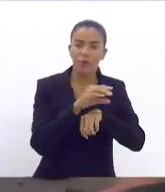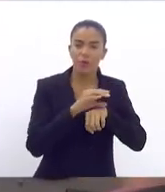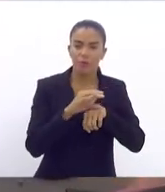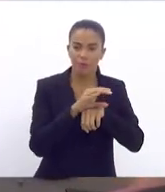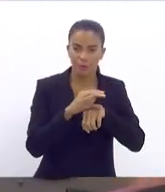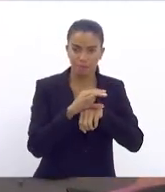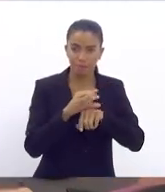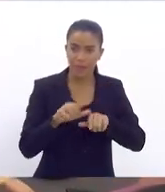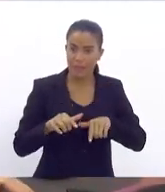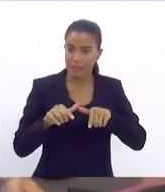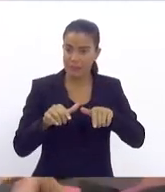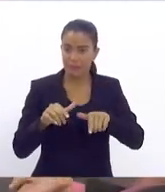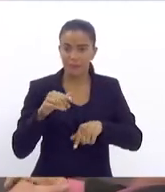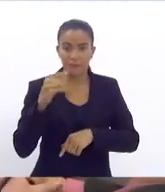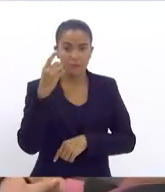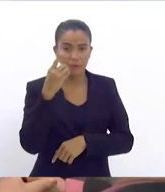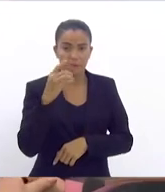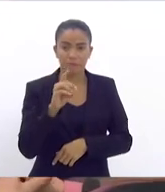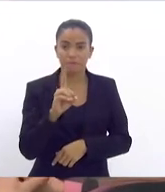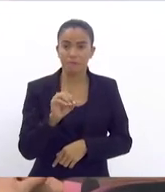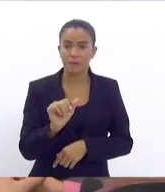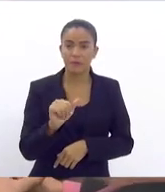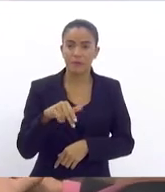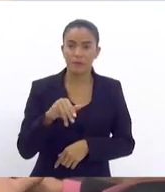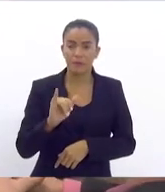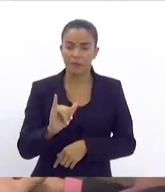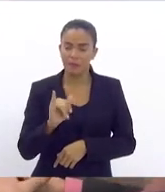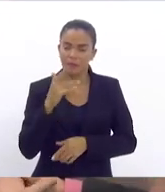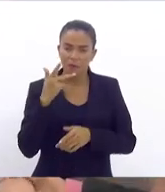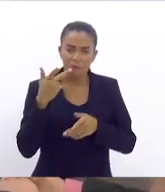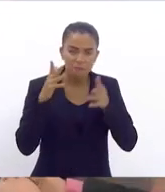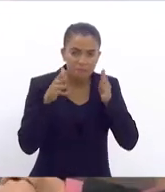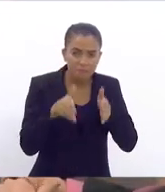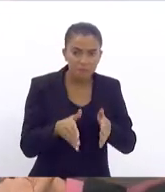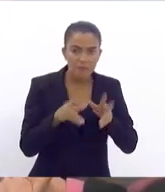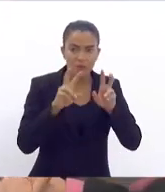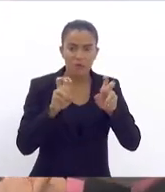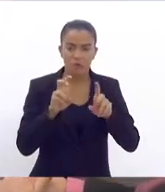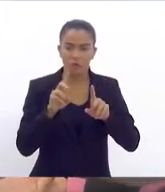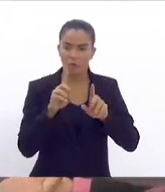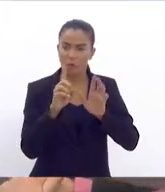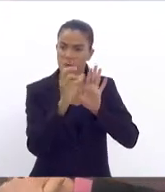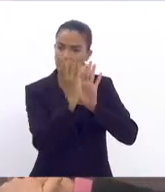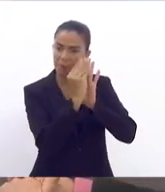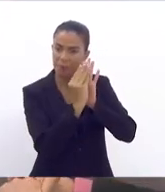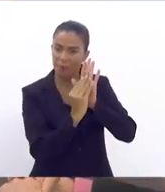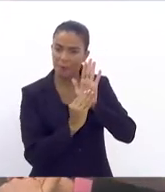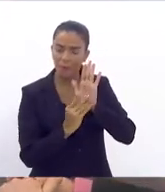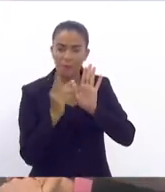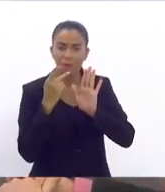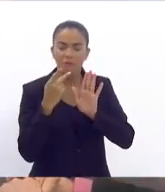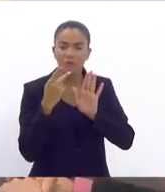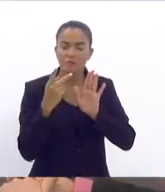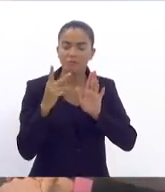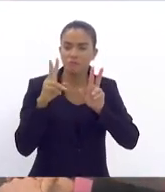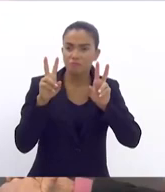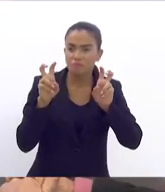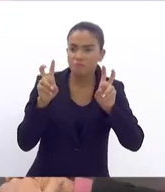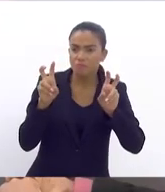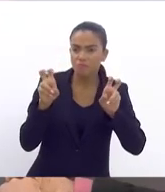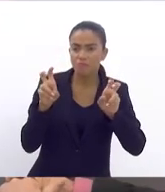deputada Dani, o artigo 2º. Sem dúvida. Ela fala muito especificamente ali sobre a matéria. E aí, perfeito, fazendo aqui uma menção, porque a gente já se